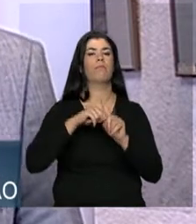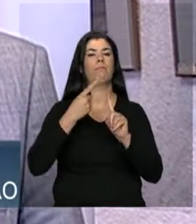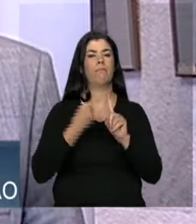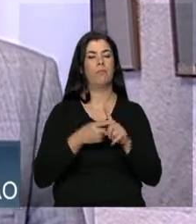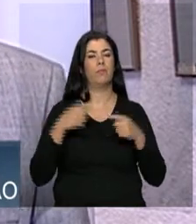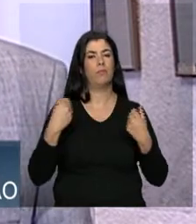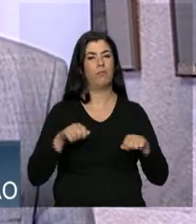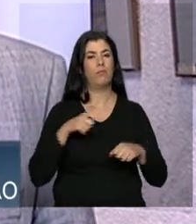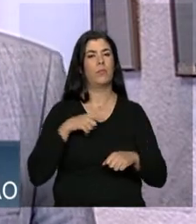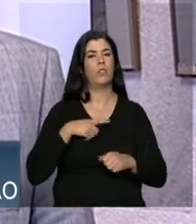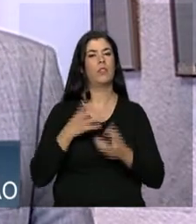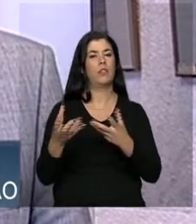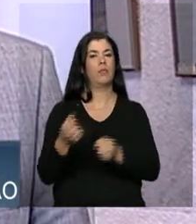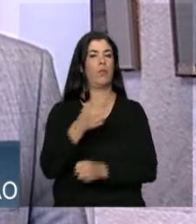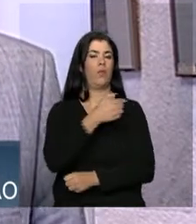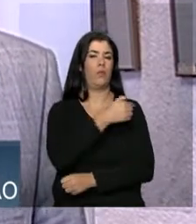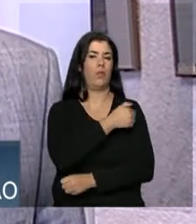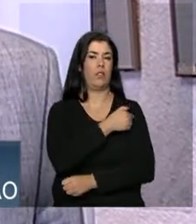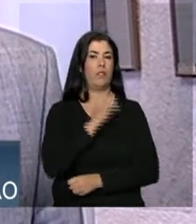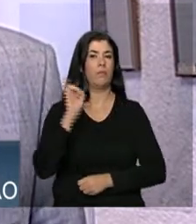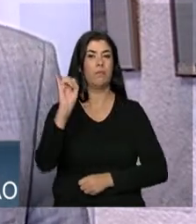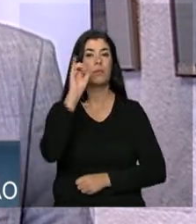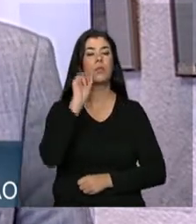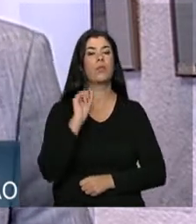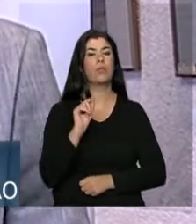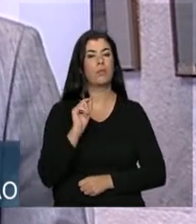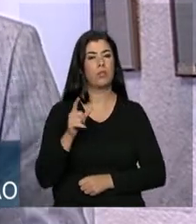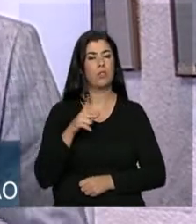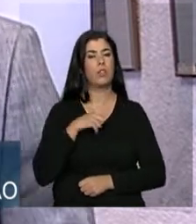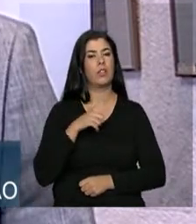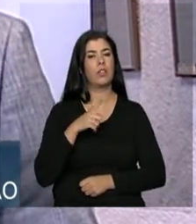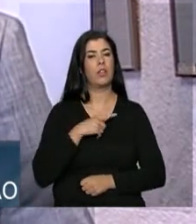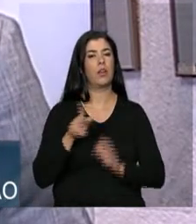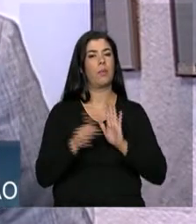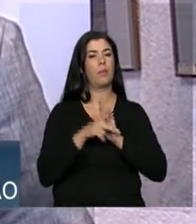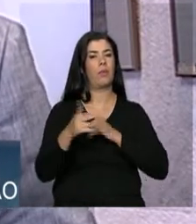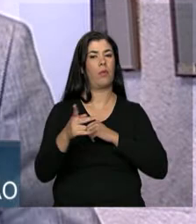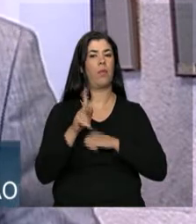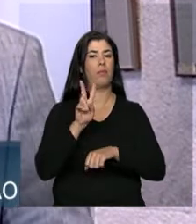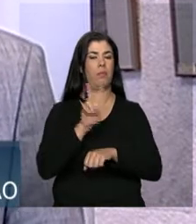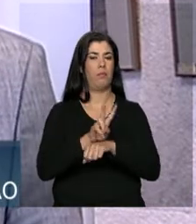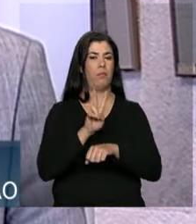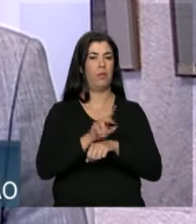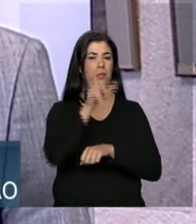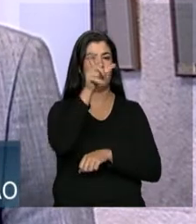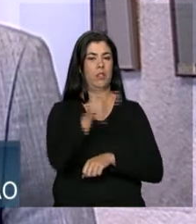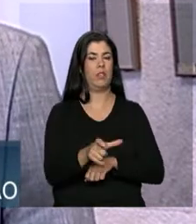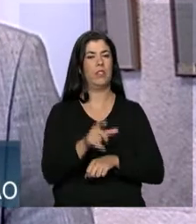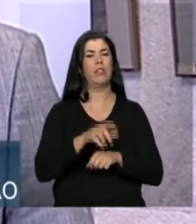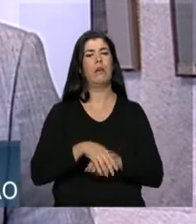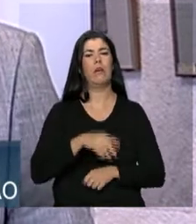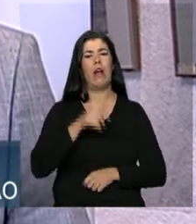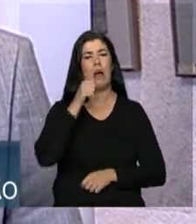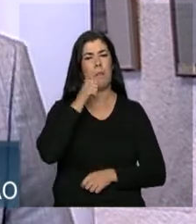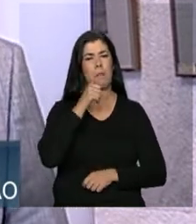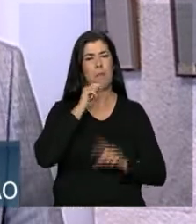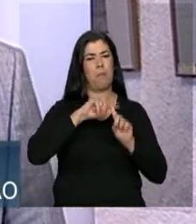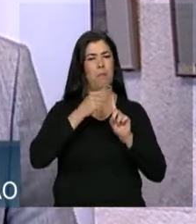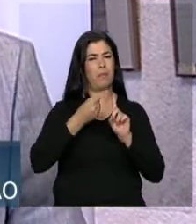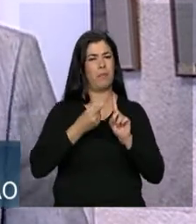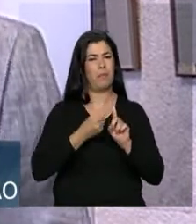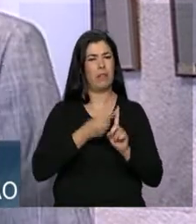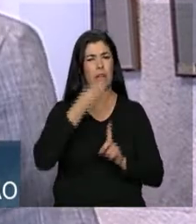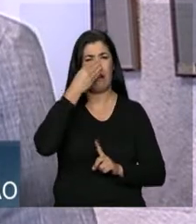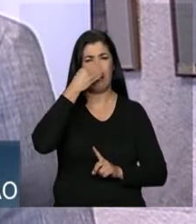fazer a vacinação. É muito importante porque, além da sua própria proteção, e gripe em gestante pode